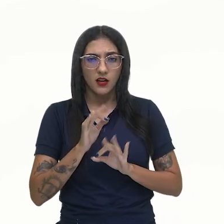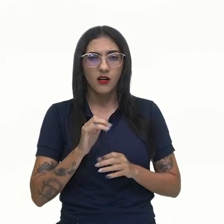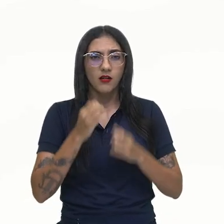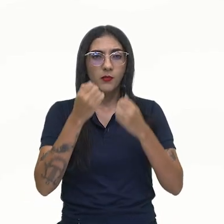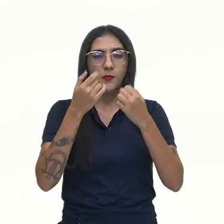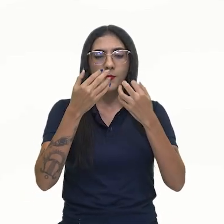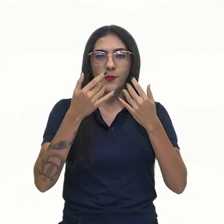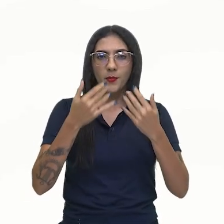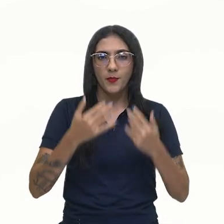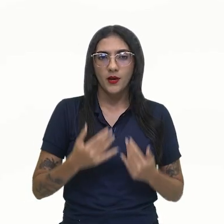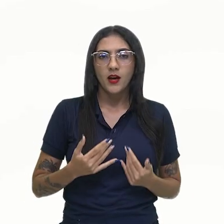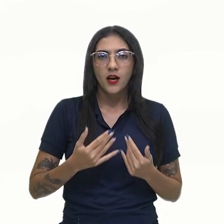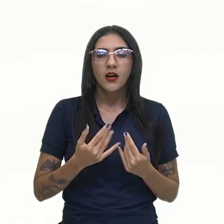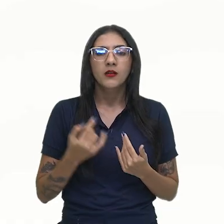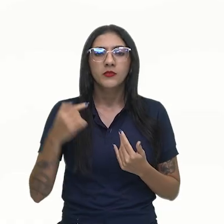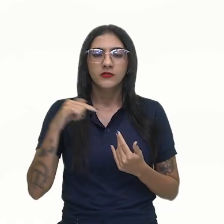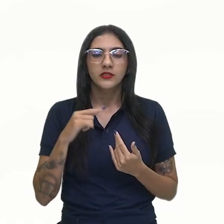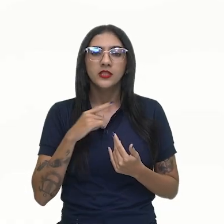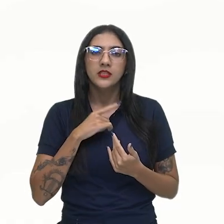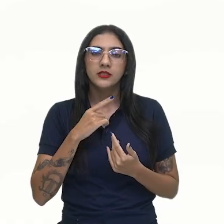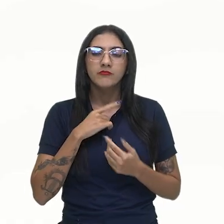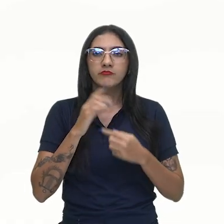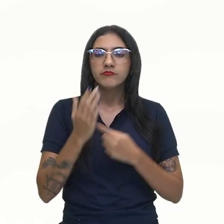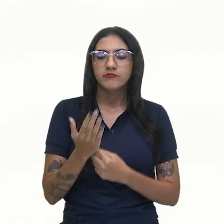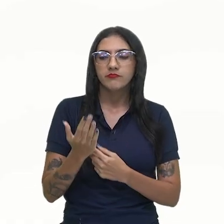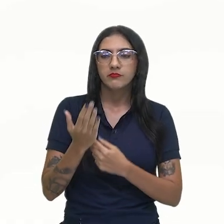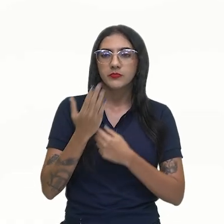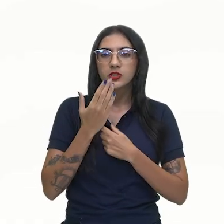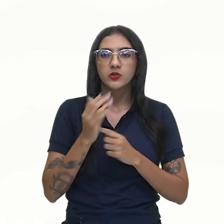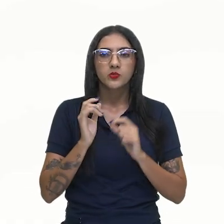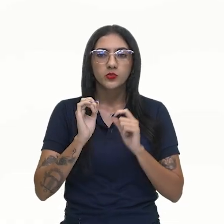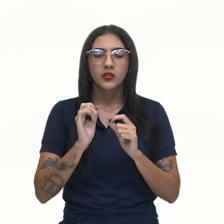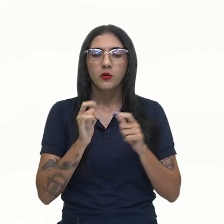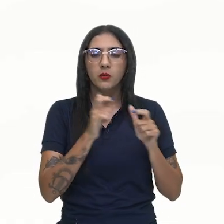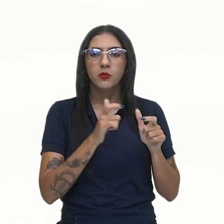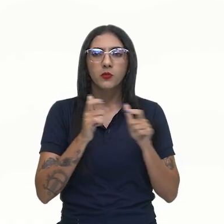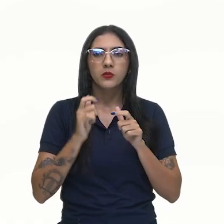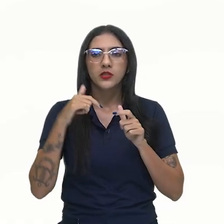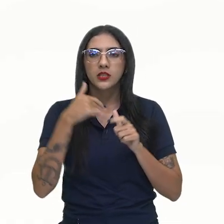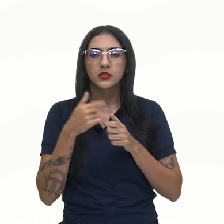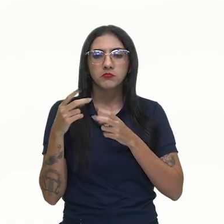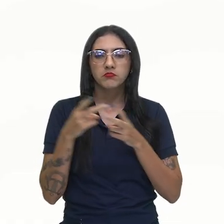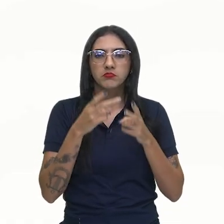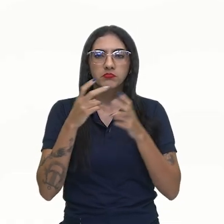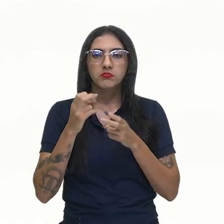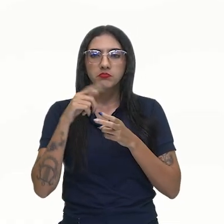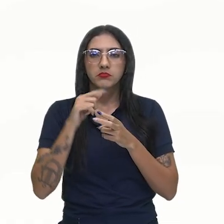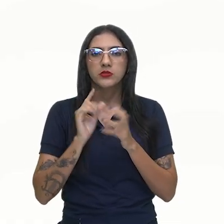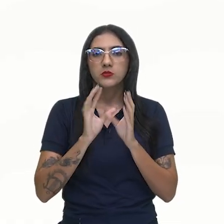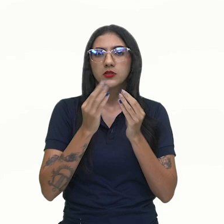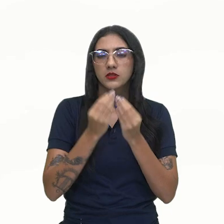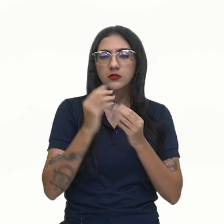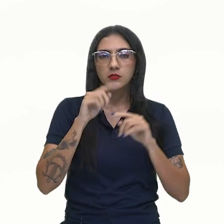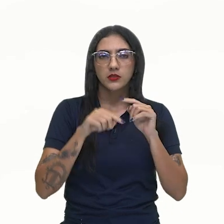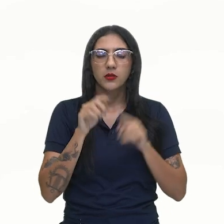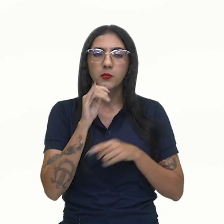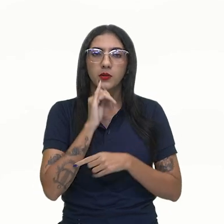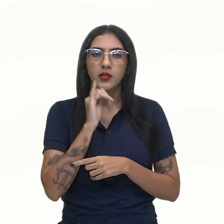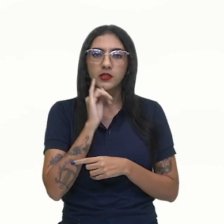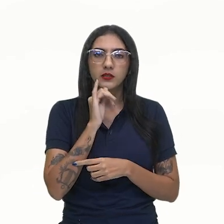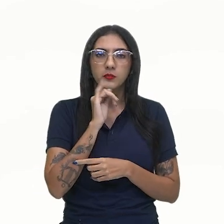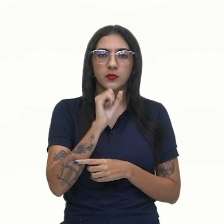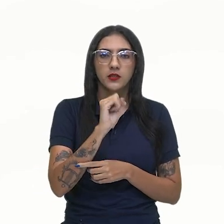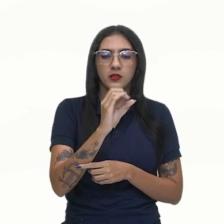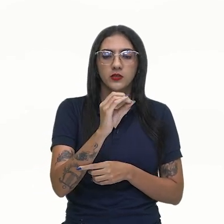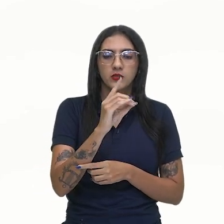explicando aqui para vocês, isso indica onde que a gente localiza esses elementos. Então, por exemplo, o sódio, ele